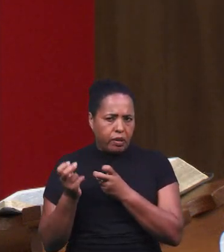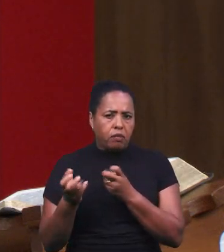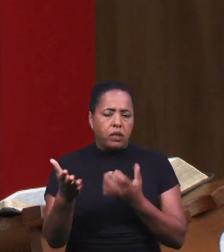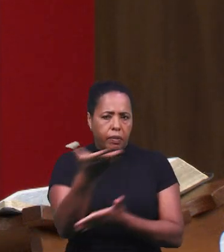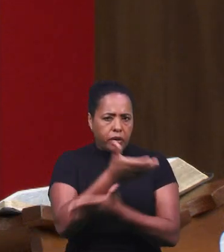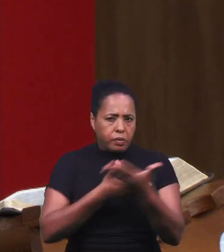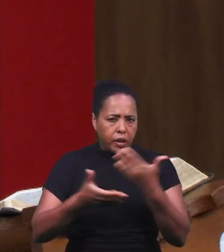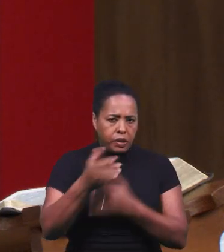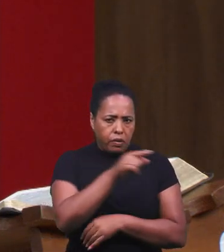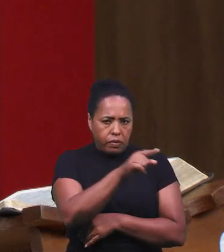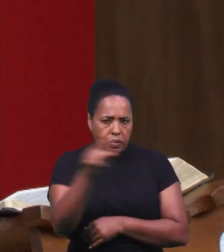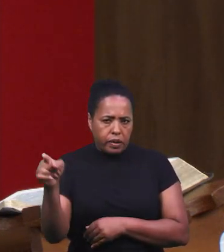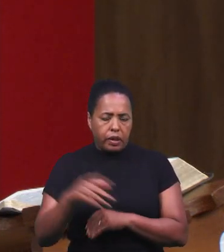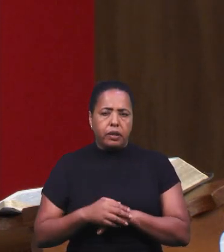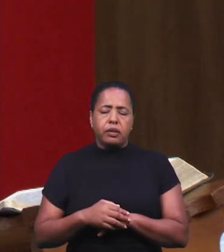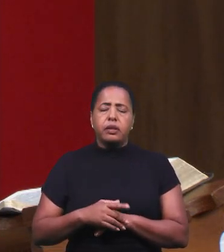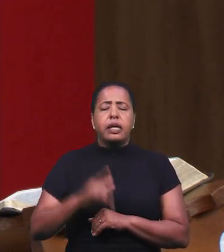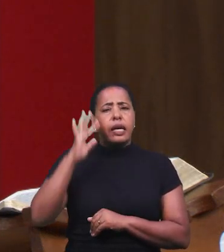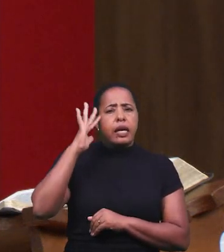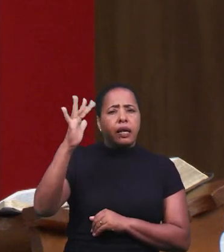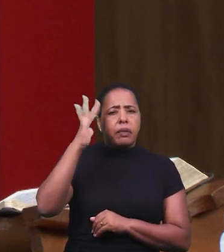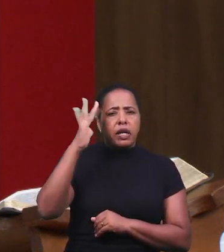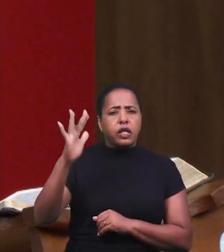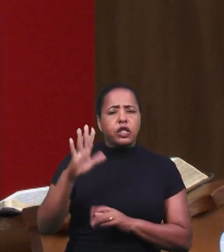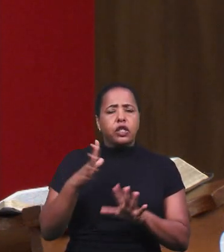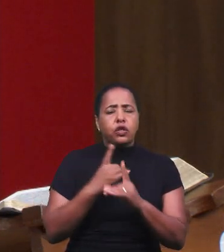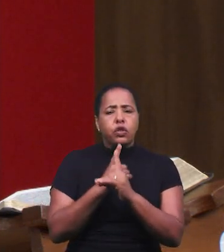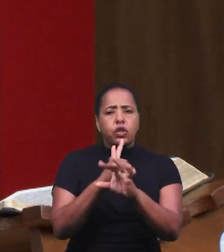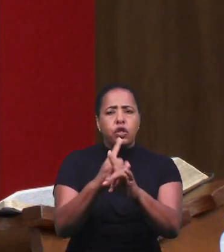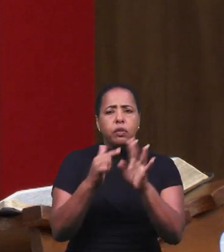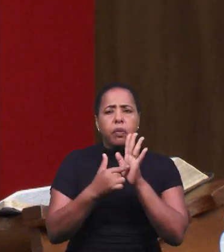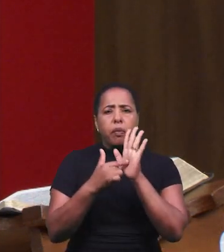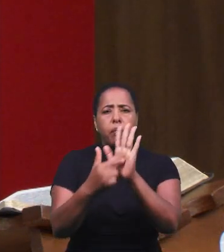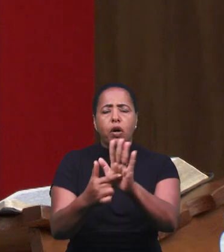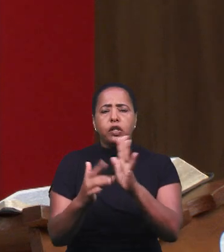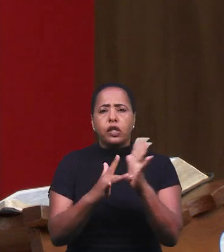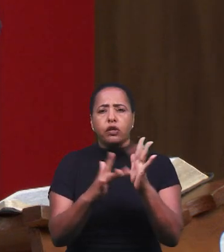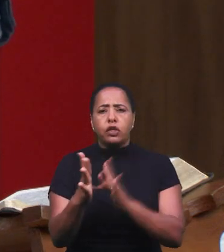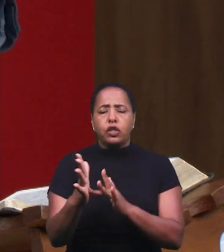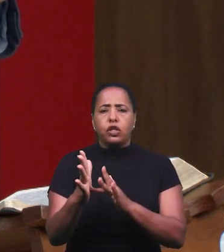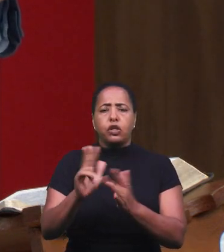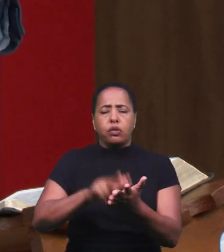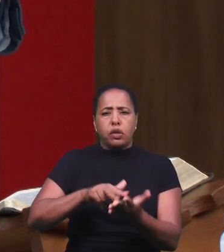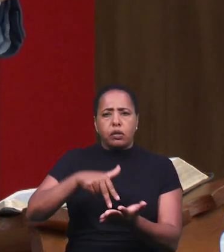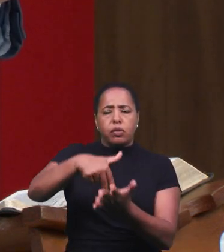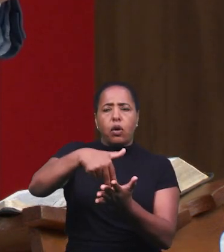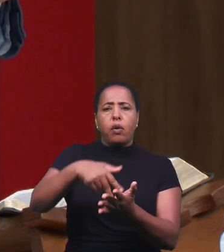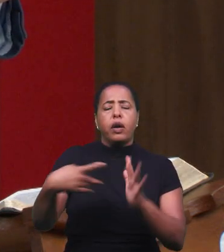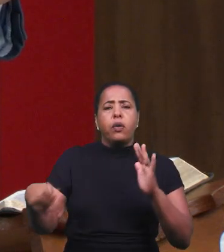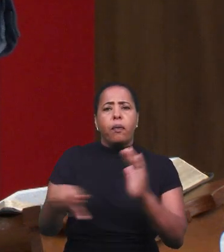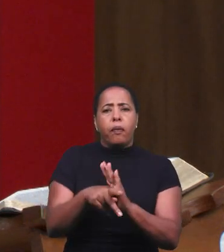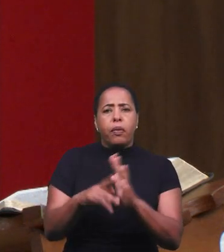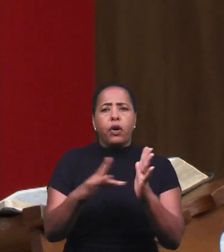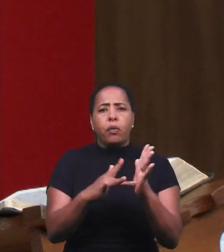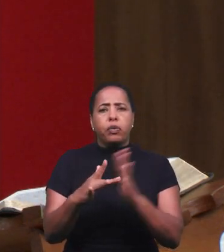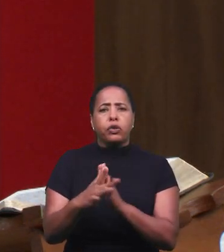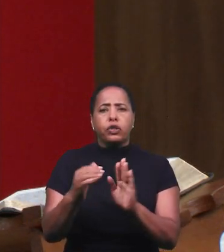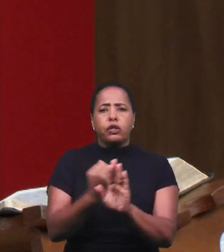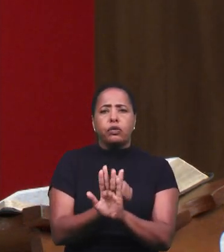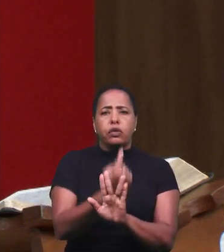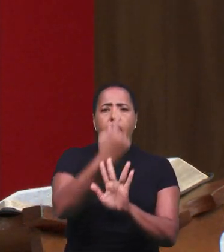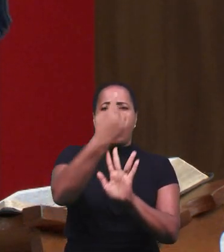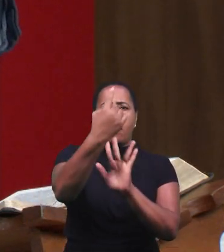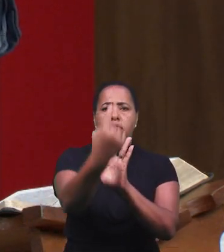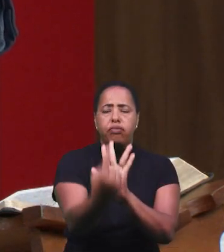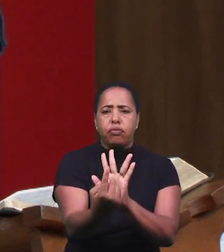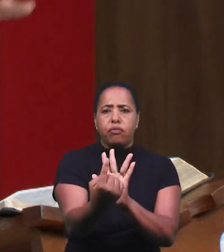e agora o próprio Jesus se revela naquele instante. Ninguém mais queria olhar para aqueles discípulos. Ninguém mais queria